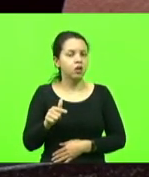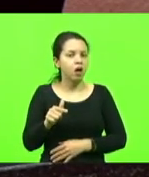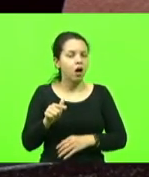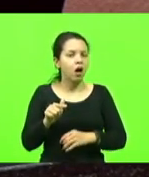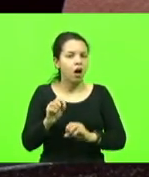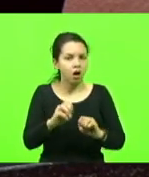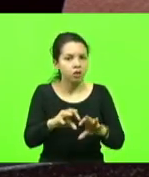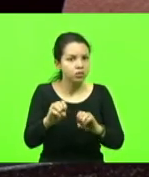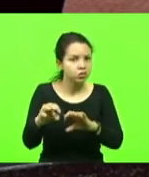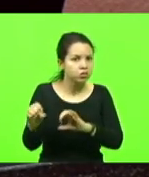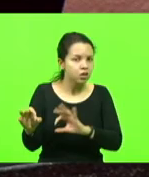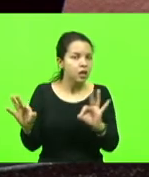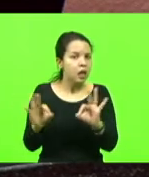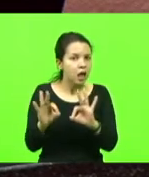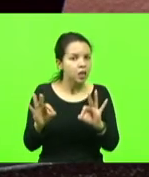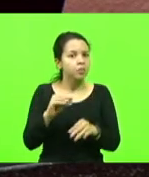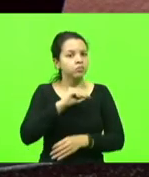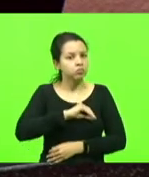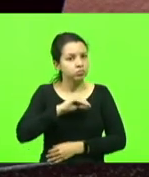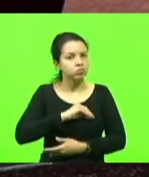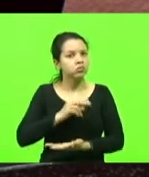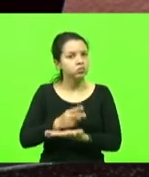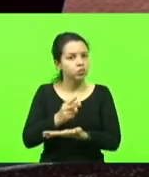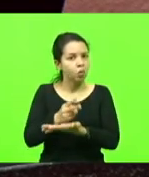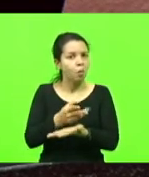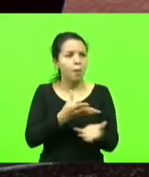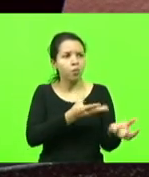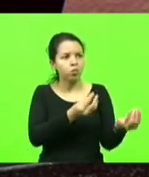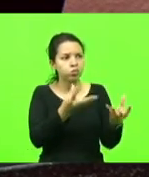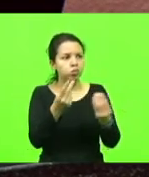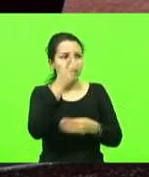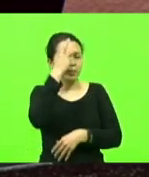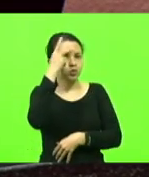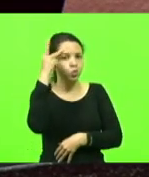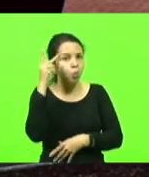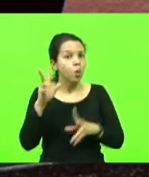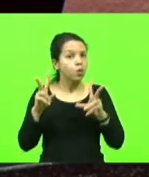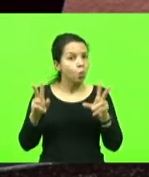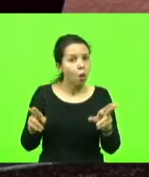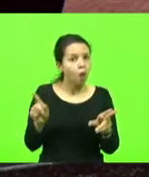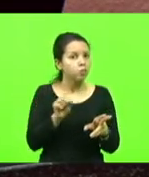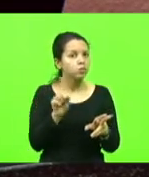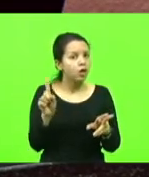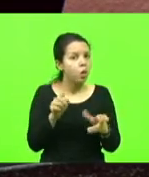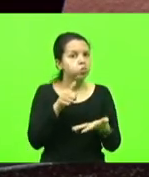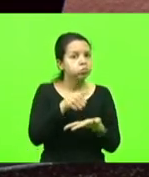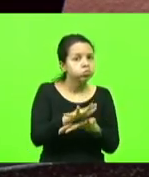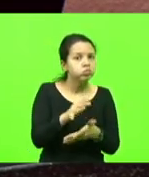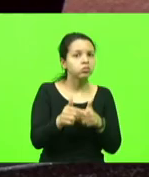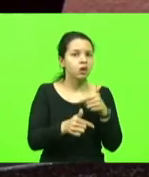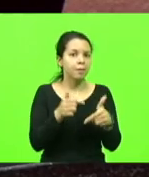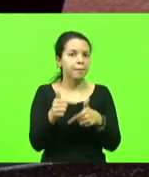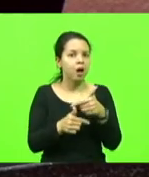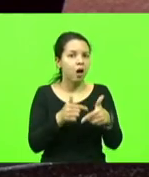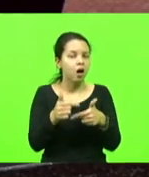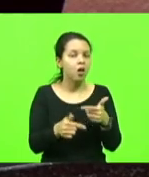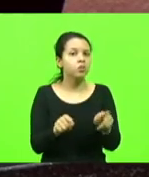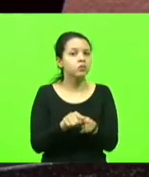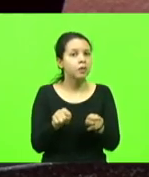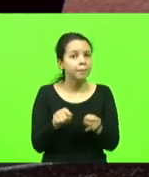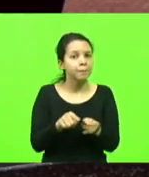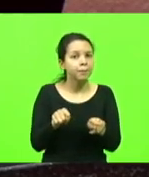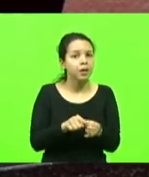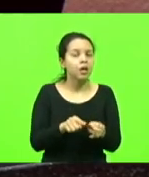aula, caso que não aconteceu com tantas e tantas outras pessoas que perderam o emprego, que tiveram auxílio, mas